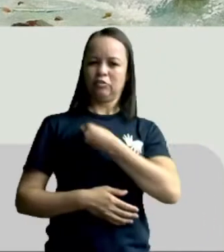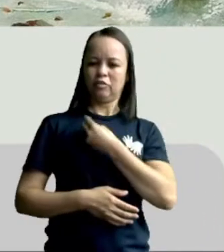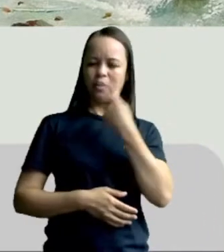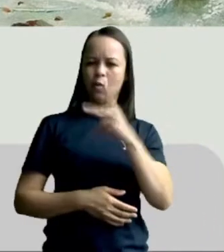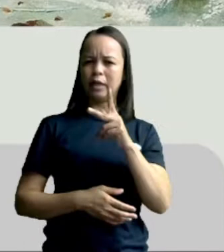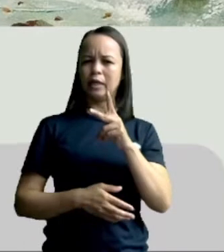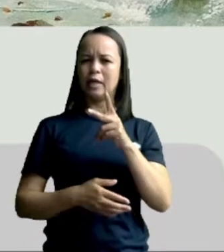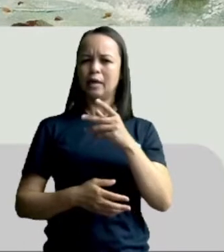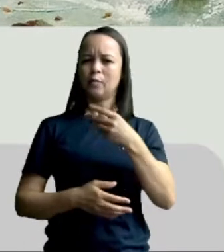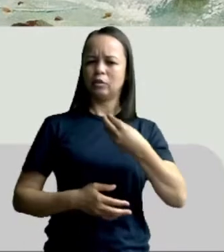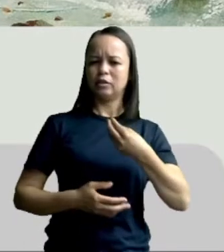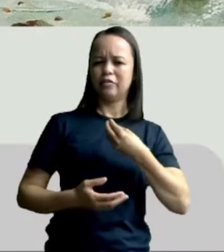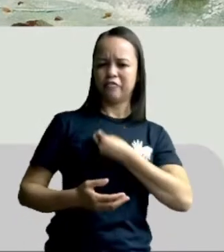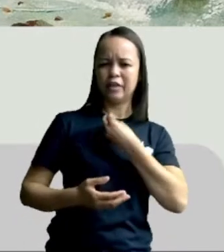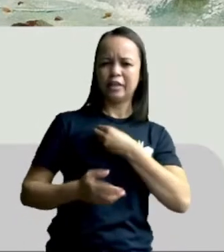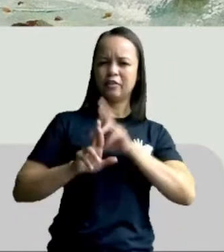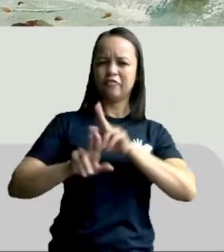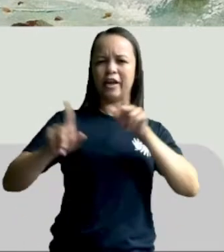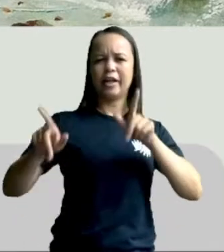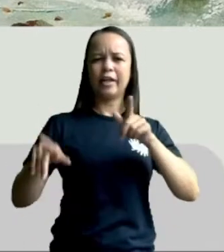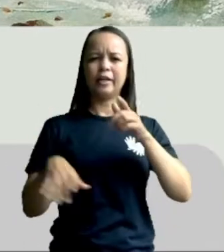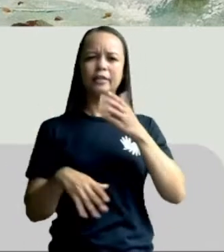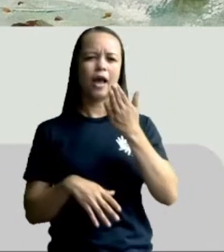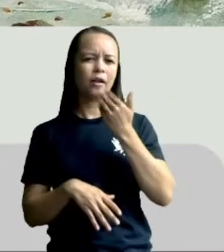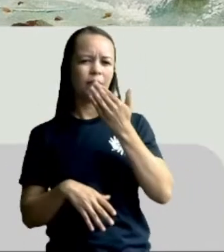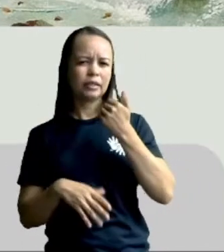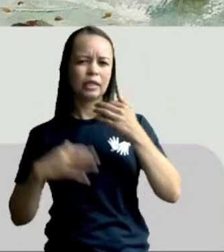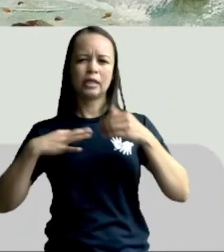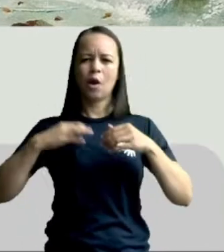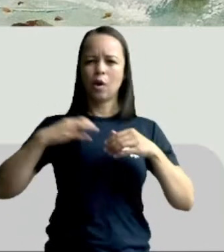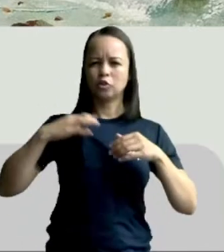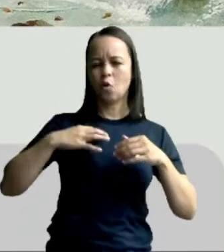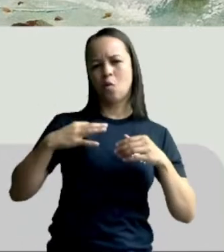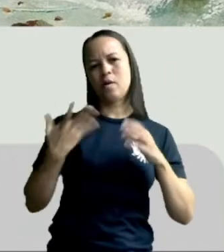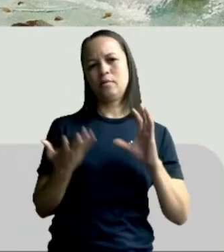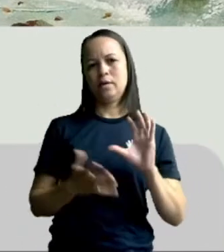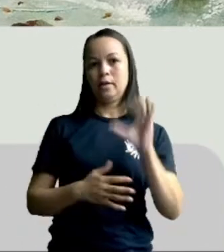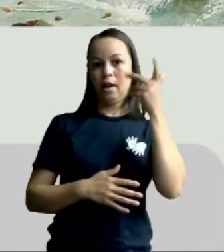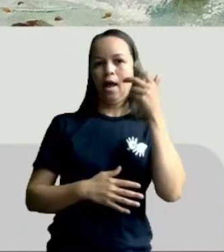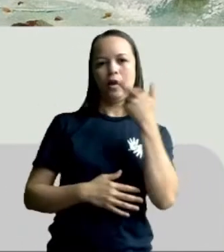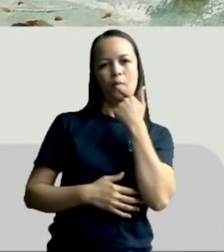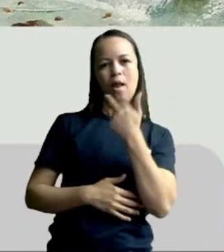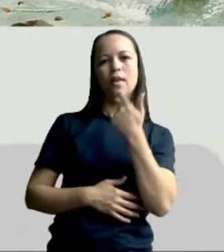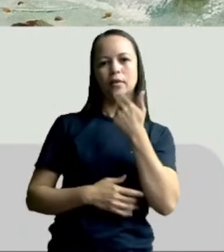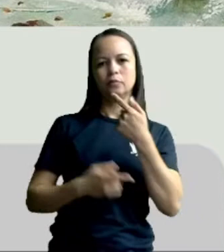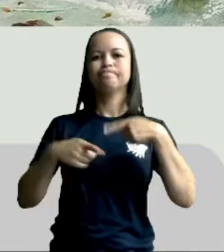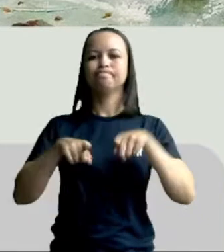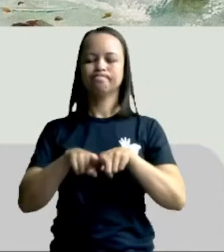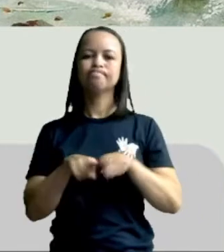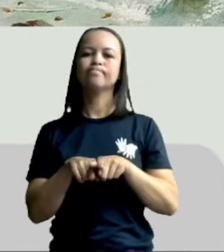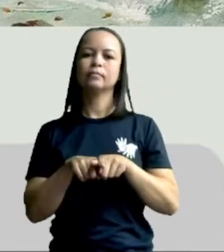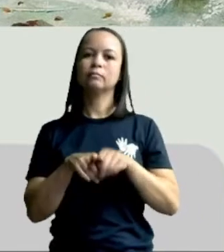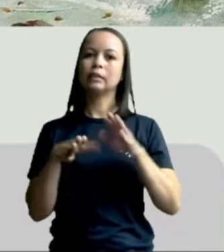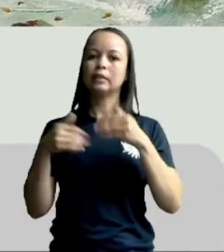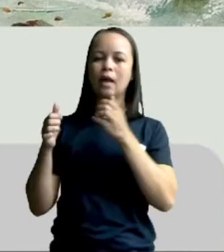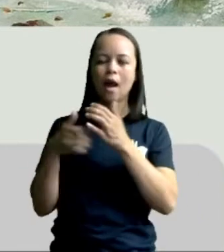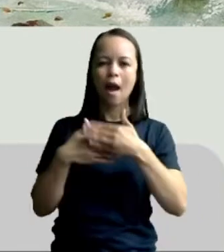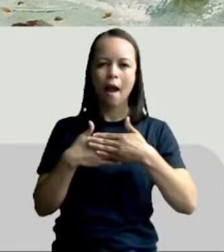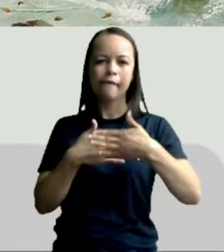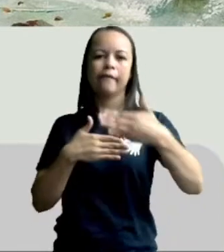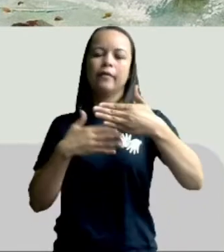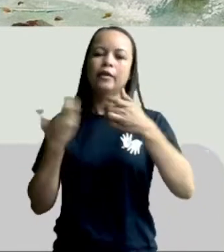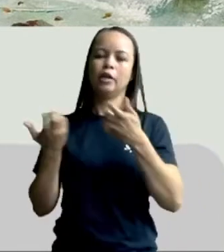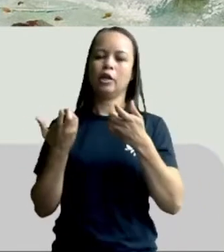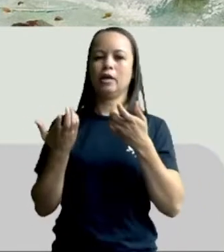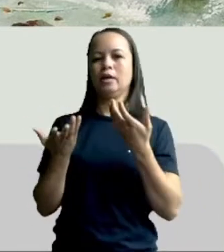diferentes, desde as roupas, a alimentação e, claro, a língua. A partir daí, nunca mais a vida dos